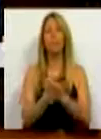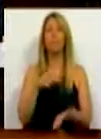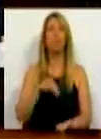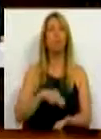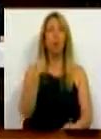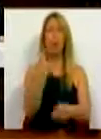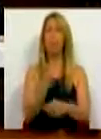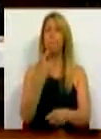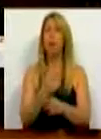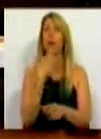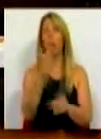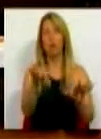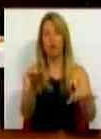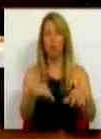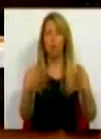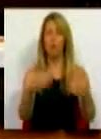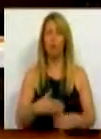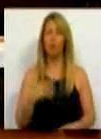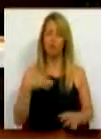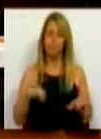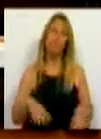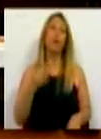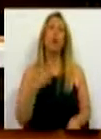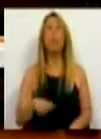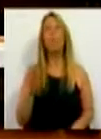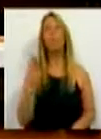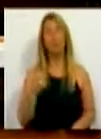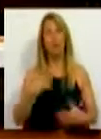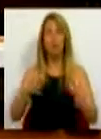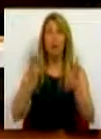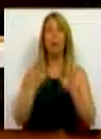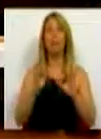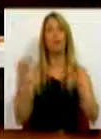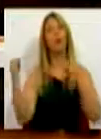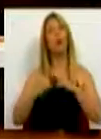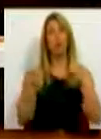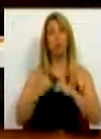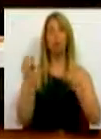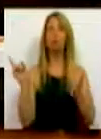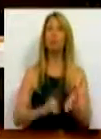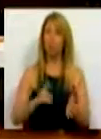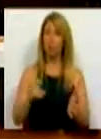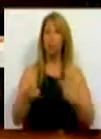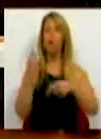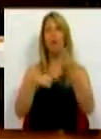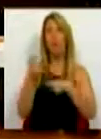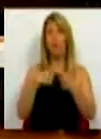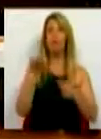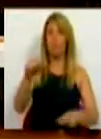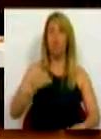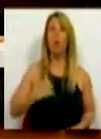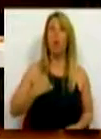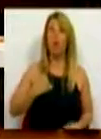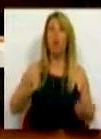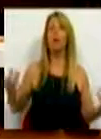e no mesmo ponto. Peço-lhe conclua, se faz favor. E vou terminar. O Partido Socialista é a favor de um acordo com os Estados Unidos de Comércio e com o Canadá,